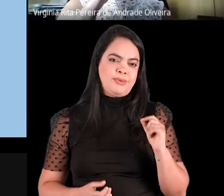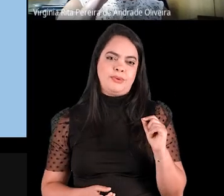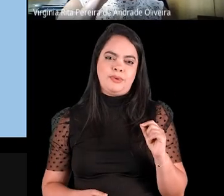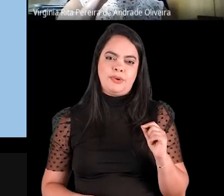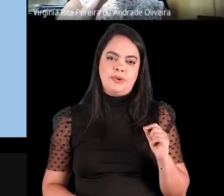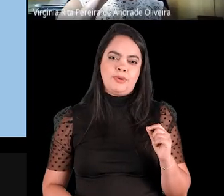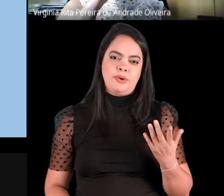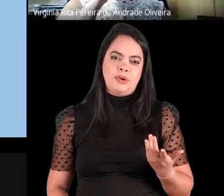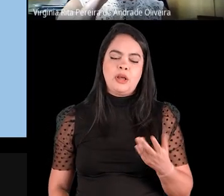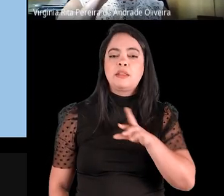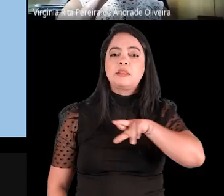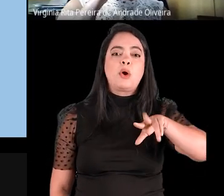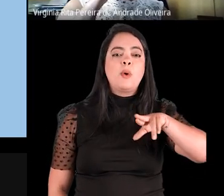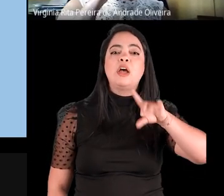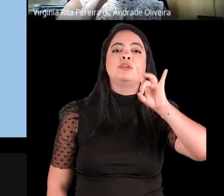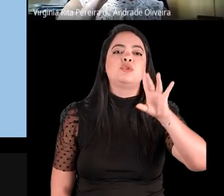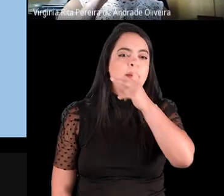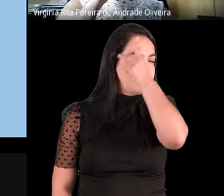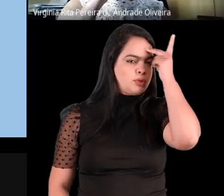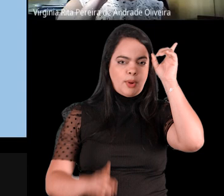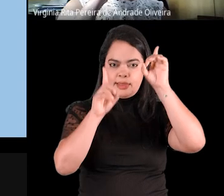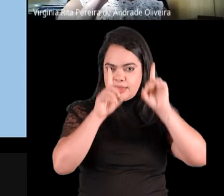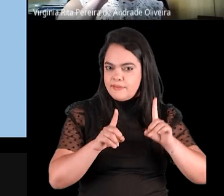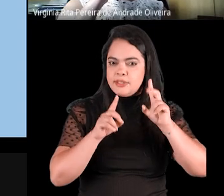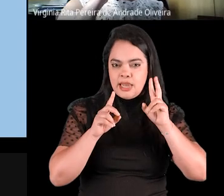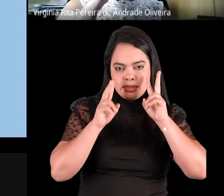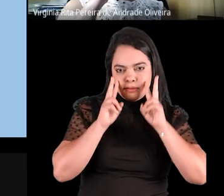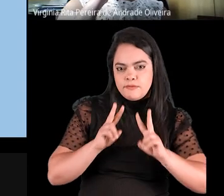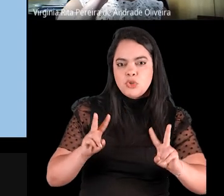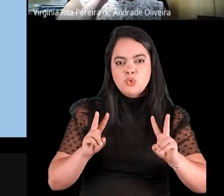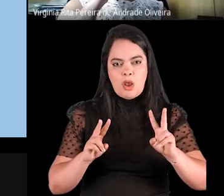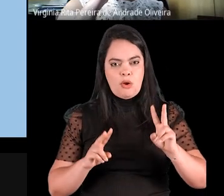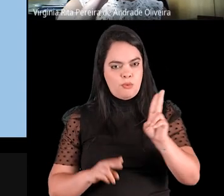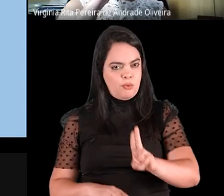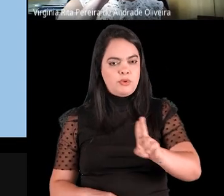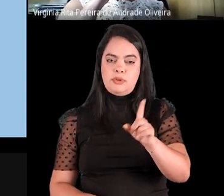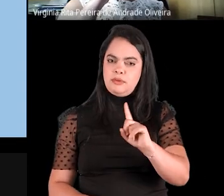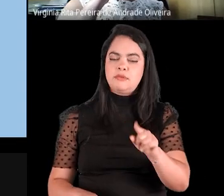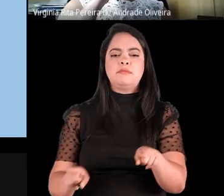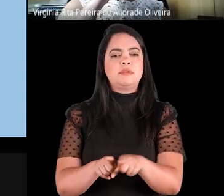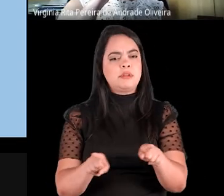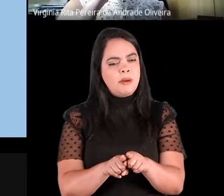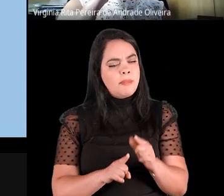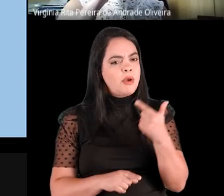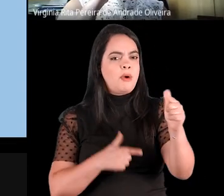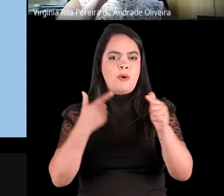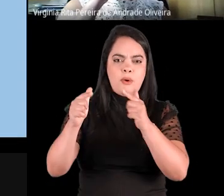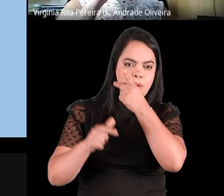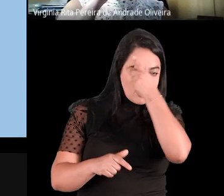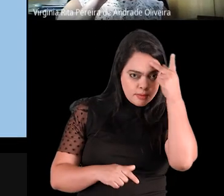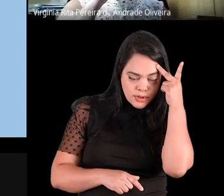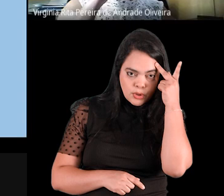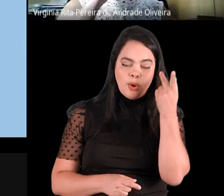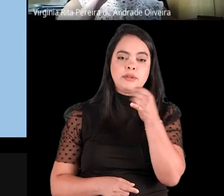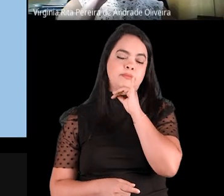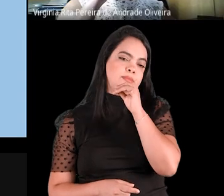é voltado só para quem tem essa deficiência visual, do campo visual. Ele vai ajudar outras pessoas, e dentre elas